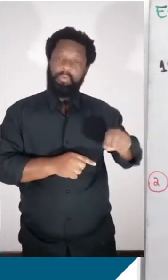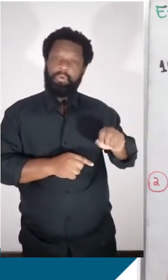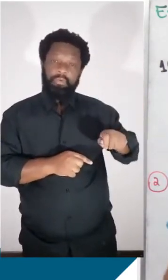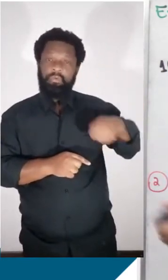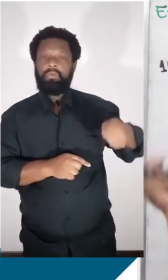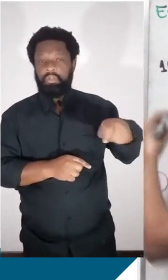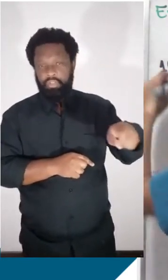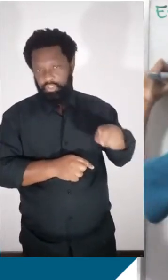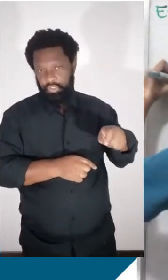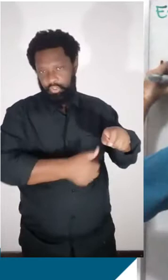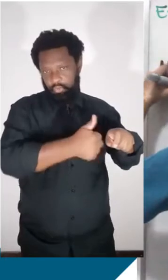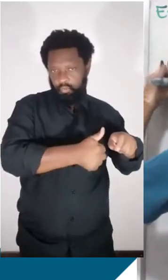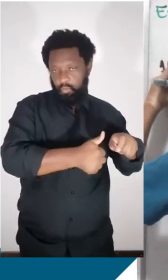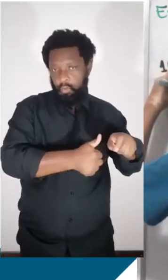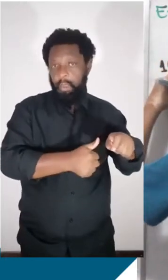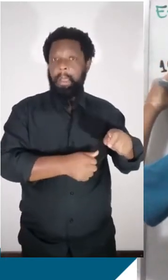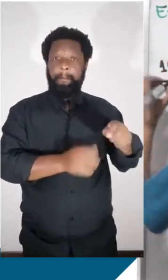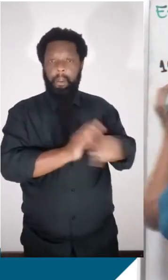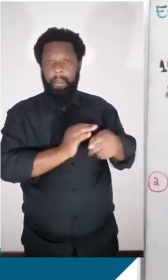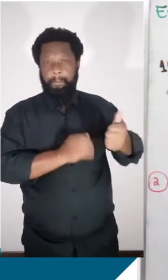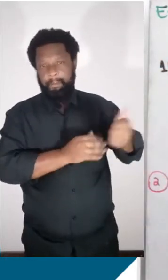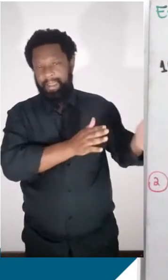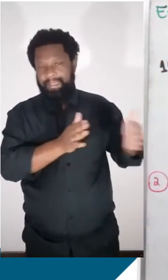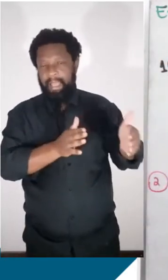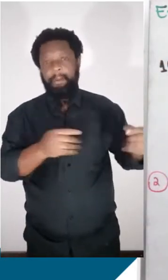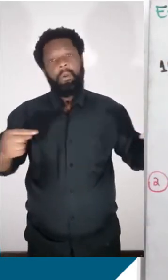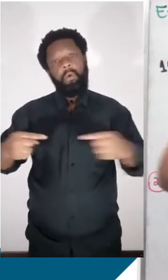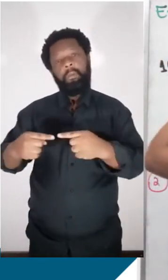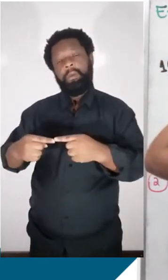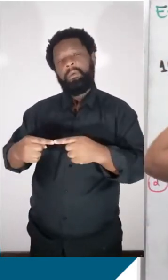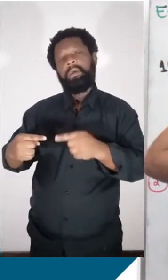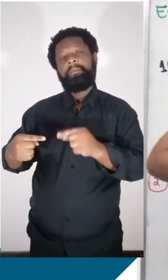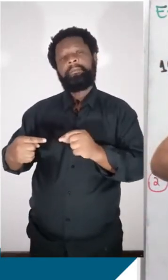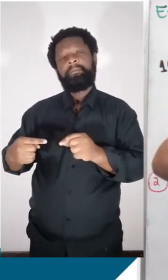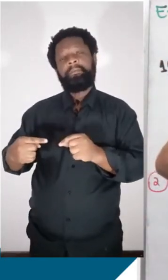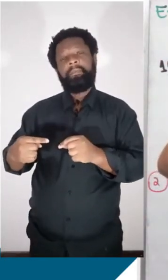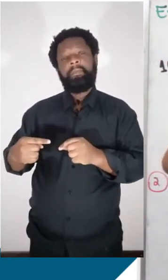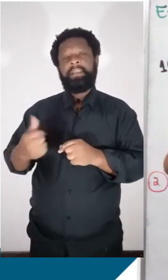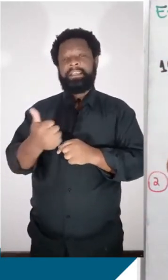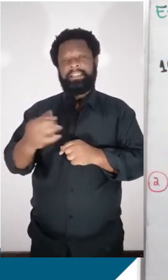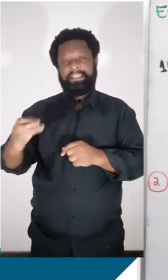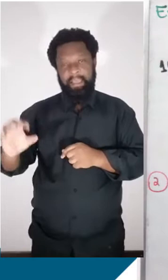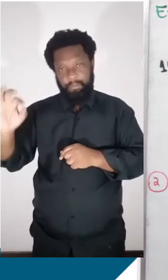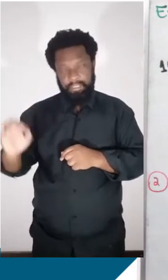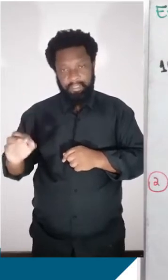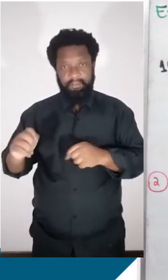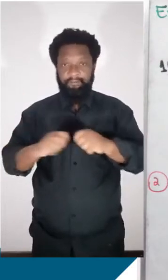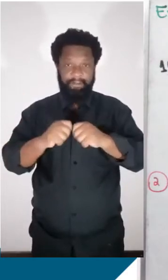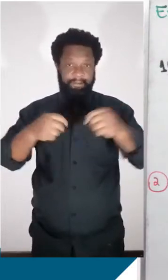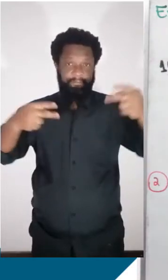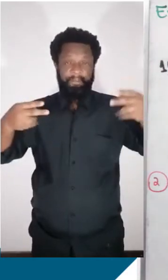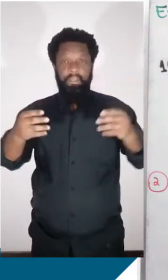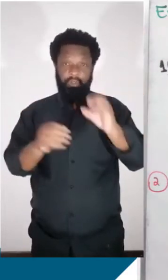eu vou chamar de X1, que é o X da primeira etapa, está para 100%. Vou fazer